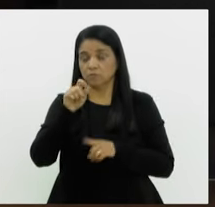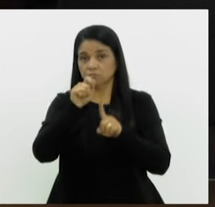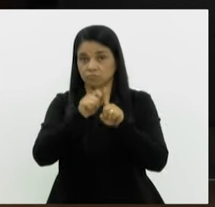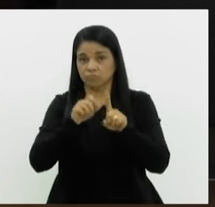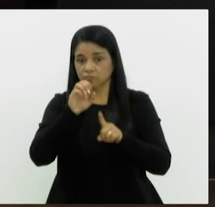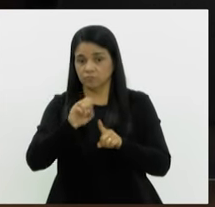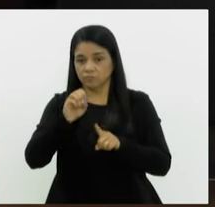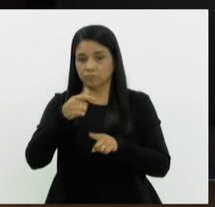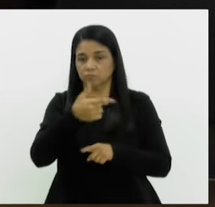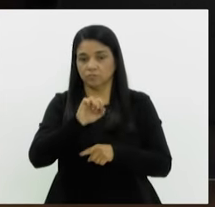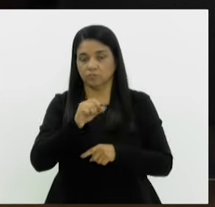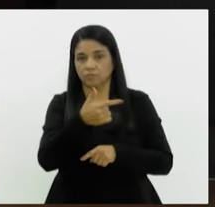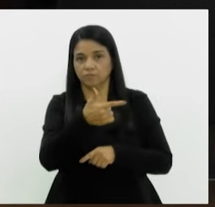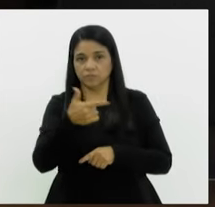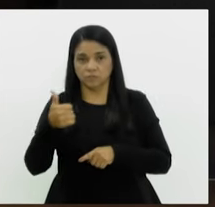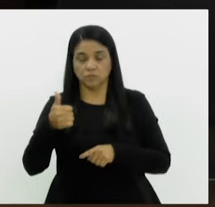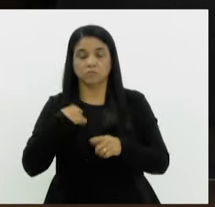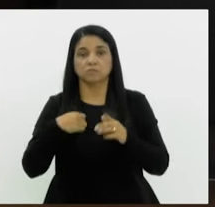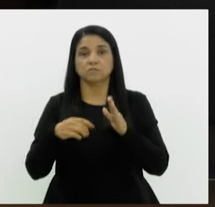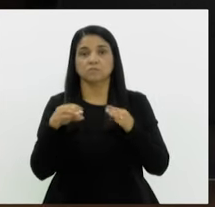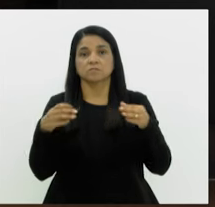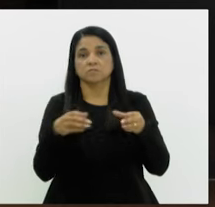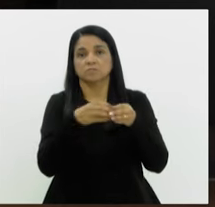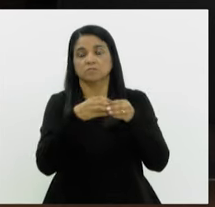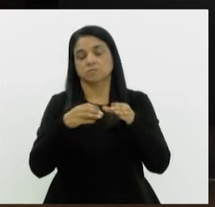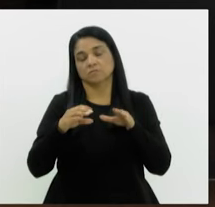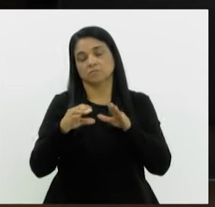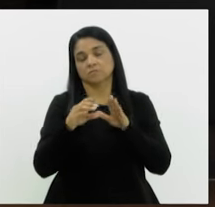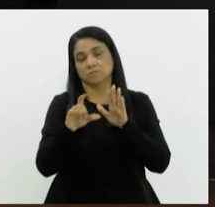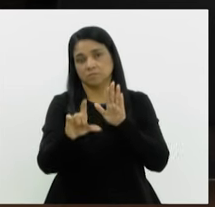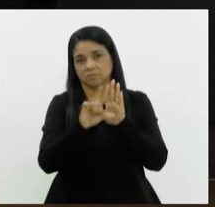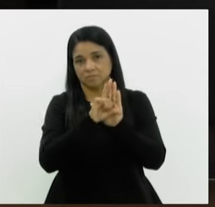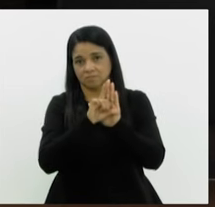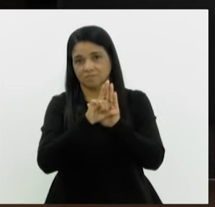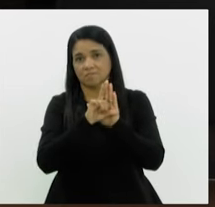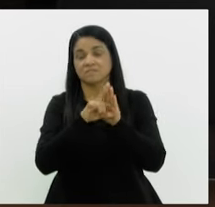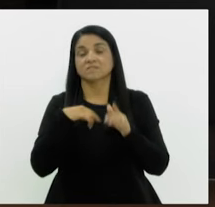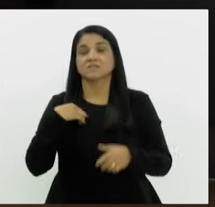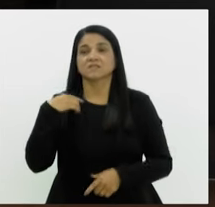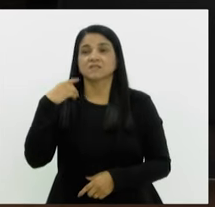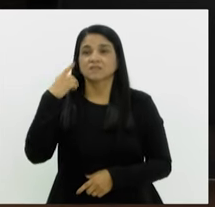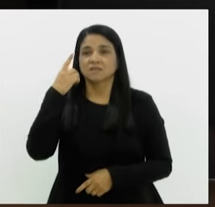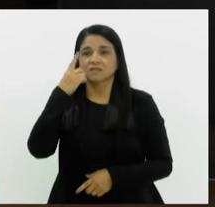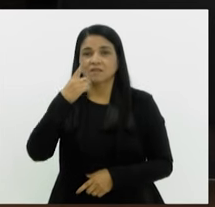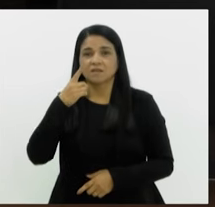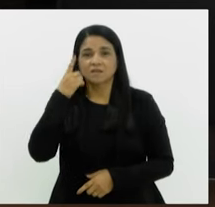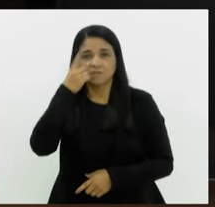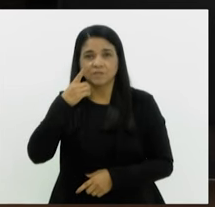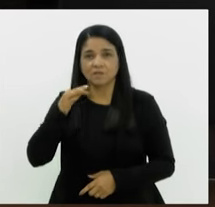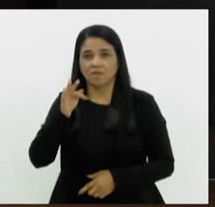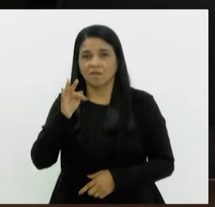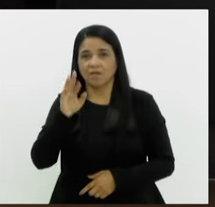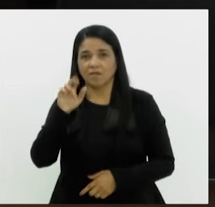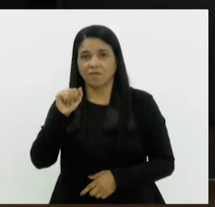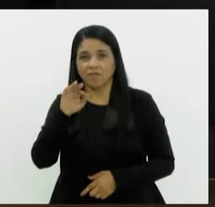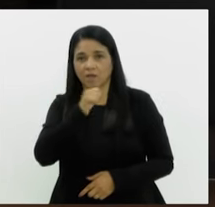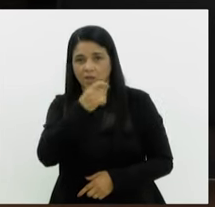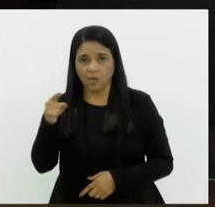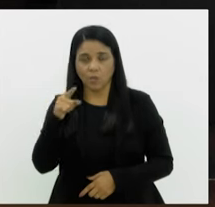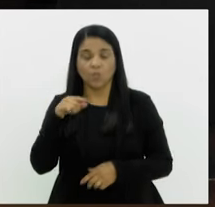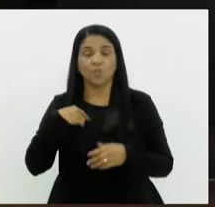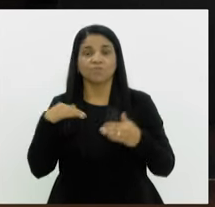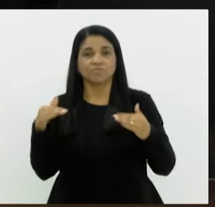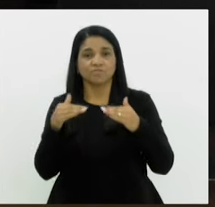Indicações Legislativas favorável, relator deputado Rafael do Gordo. Em discussão, não havendo quem queira discutir, encerrada